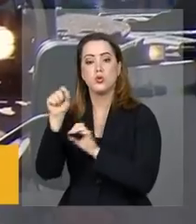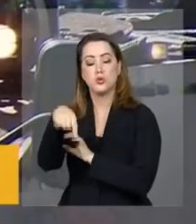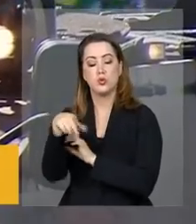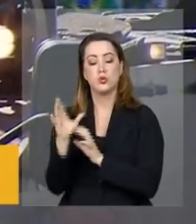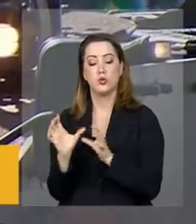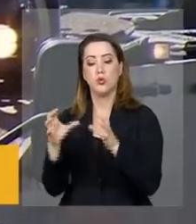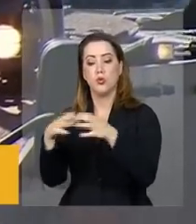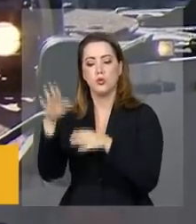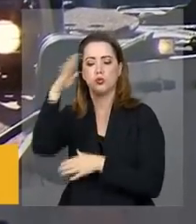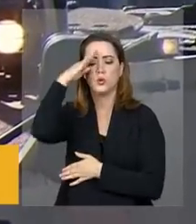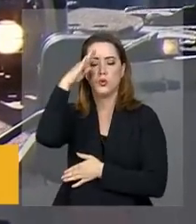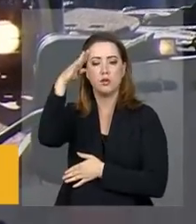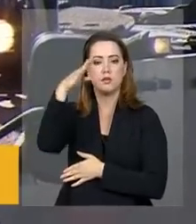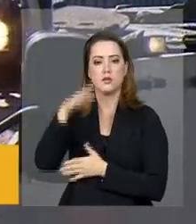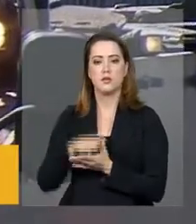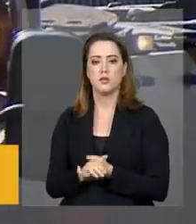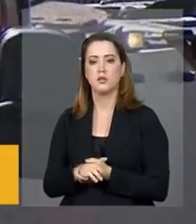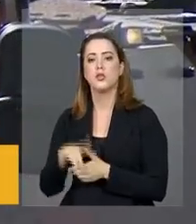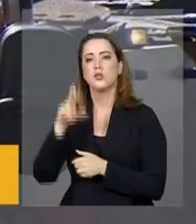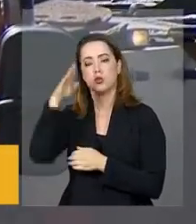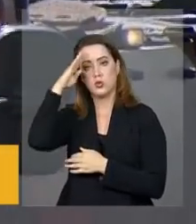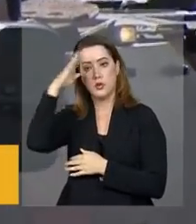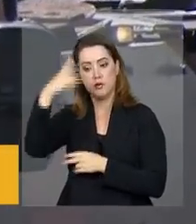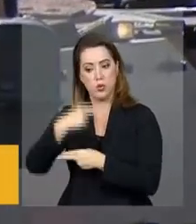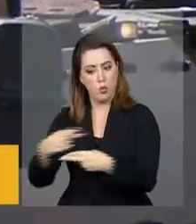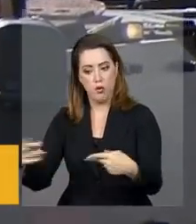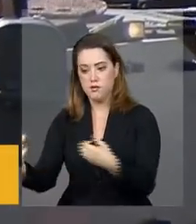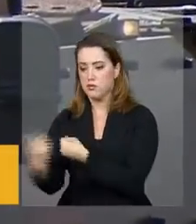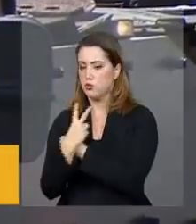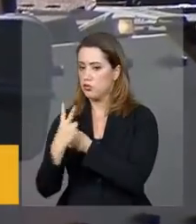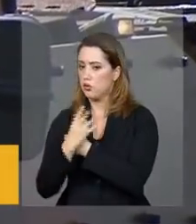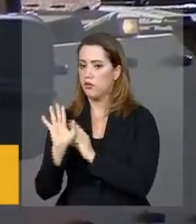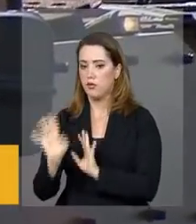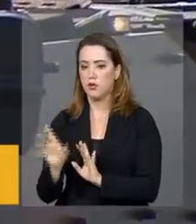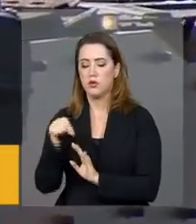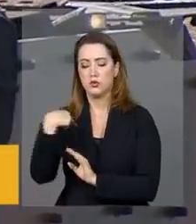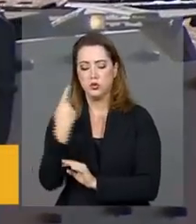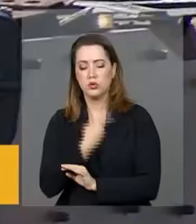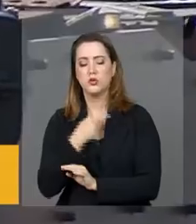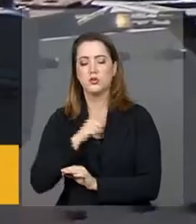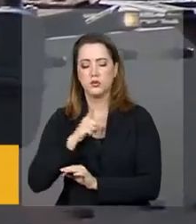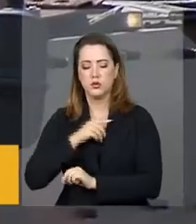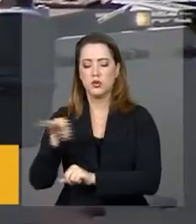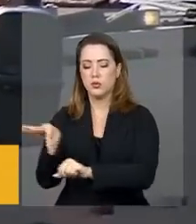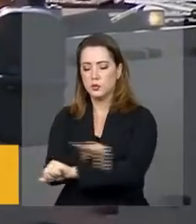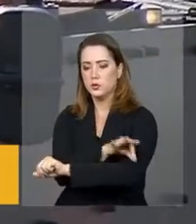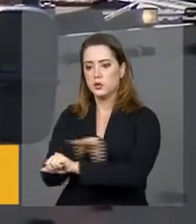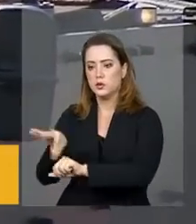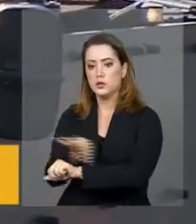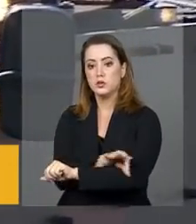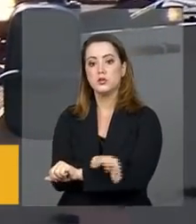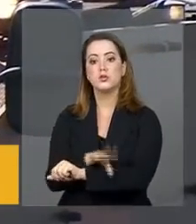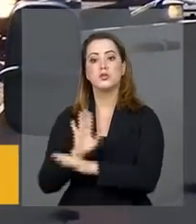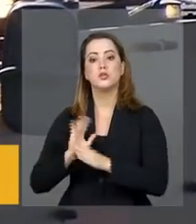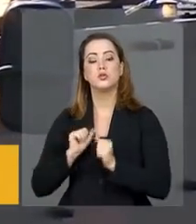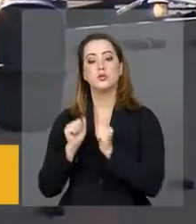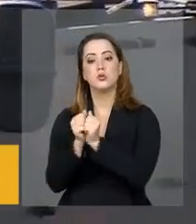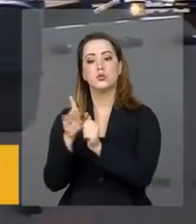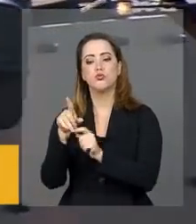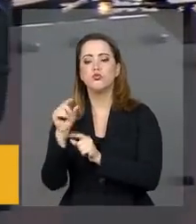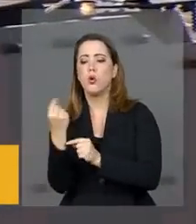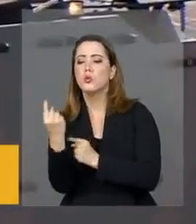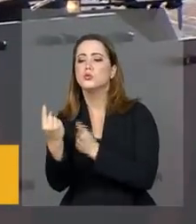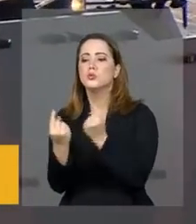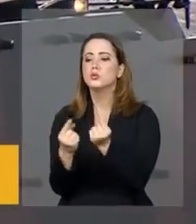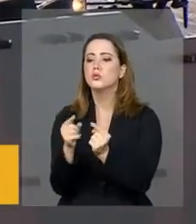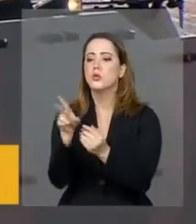Guarani, produtos de defesa. E lá nós temos engenheiros militares que acompanham passo a passo da